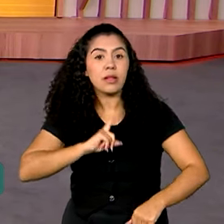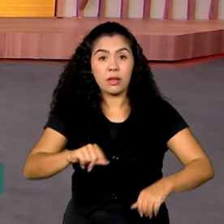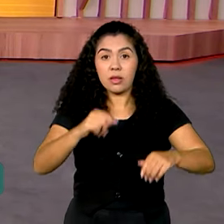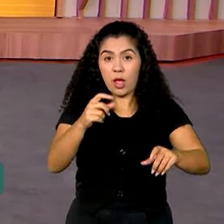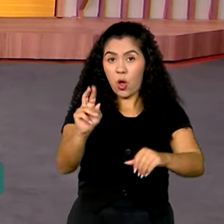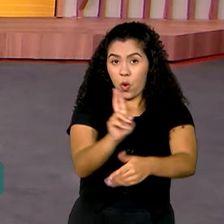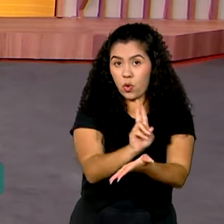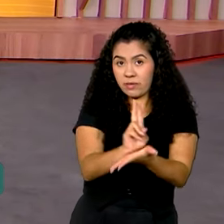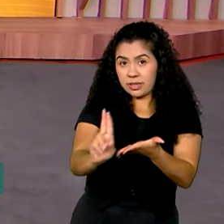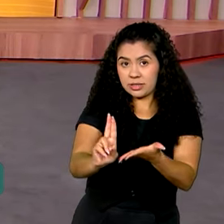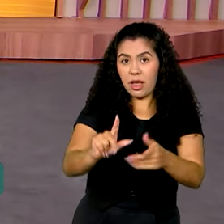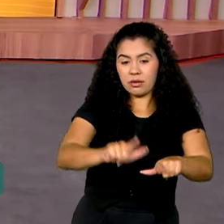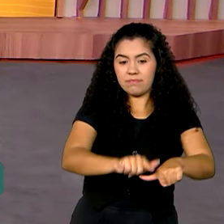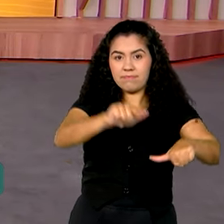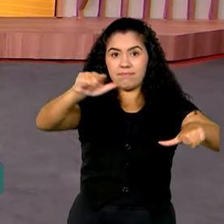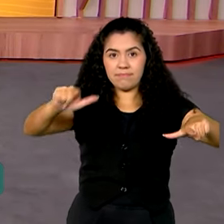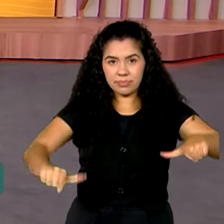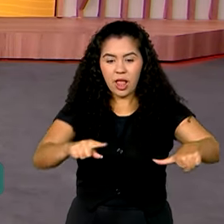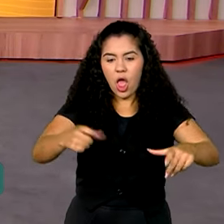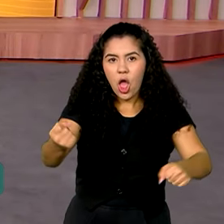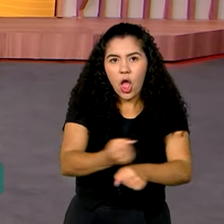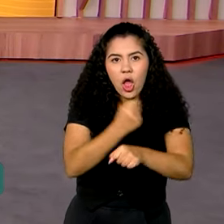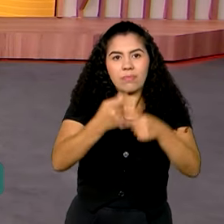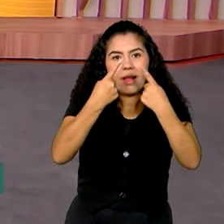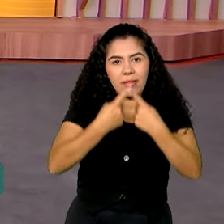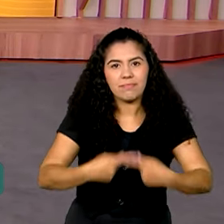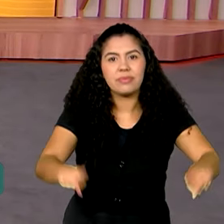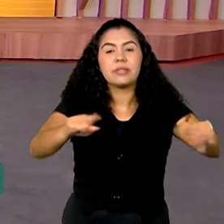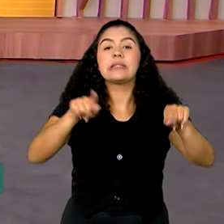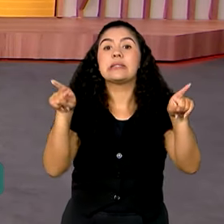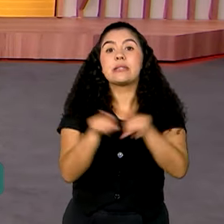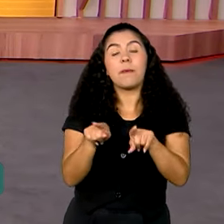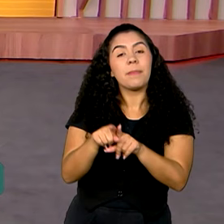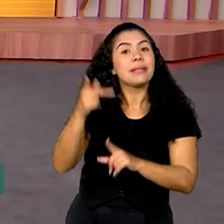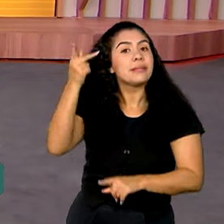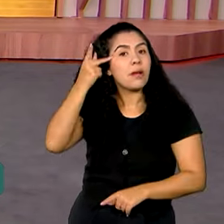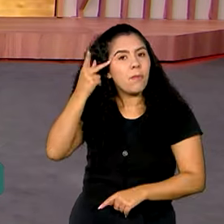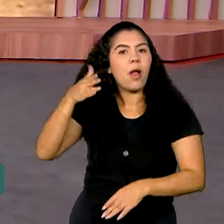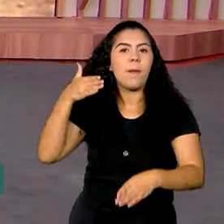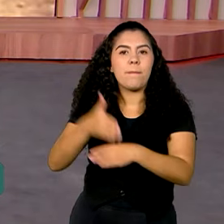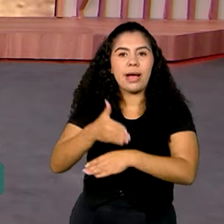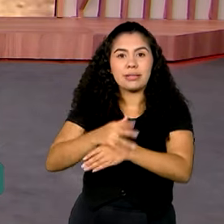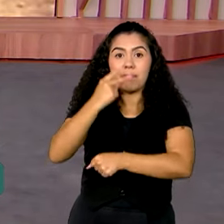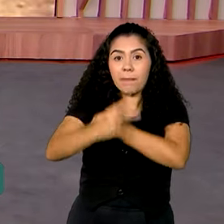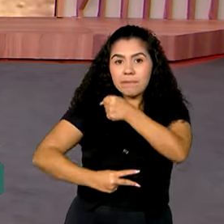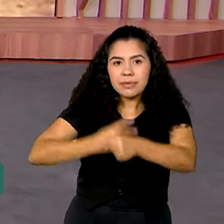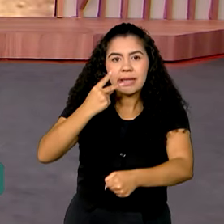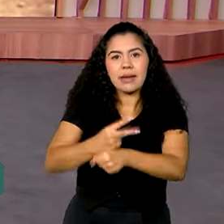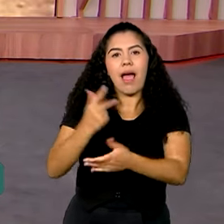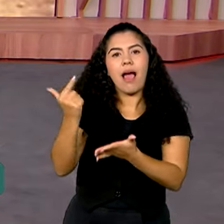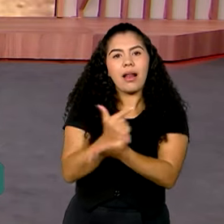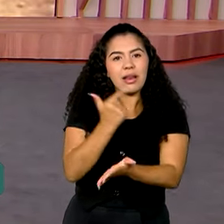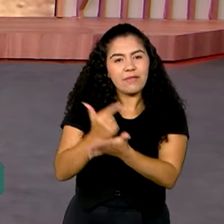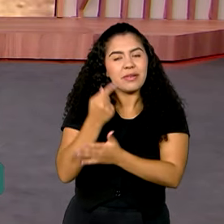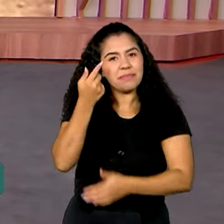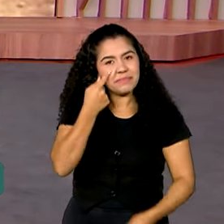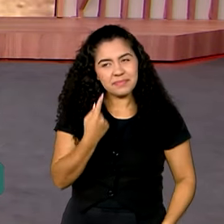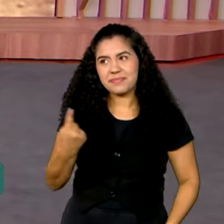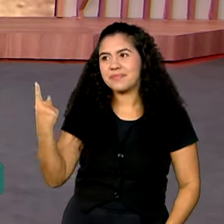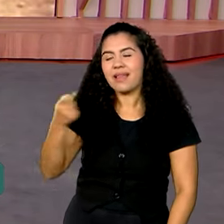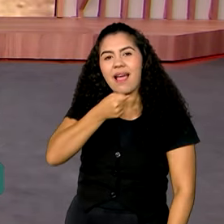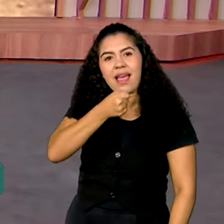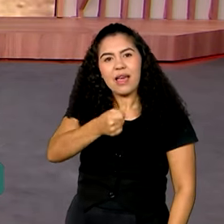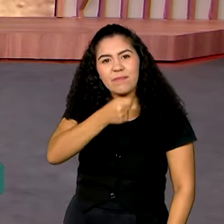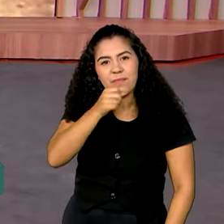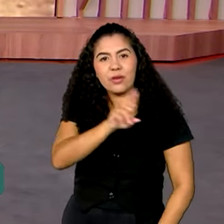Federal de Uberlândia e em São Paulo participa da Bienal do Livro. Então vamos ao vivo a São Paulo, onde está o nosso repórter